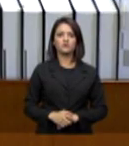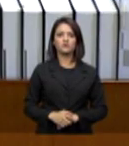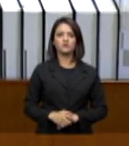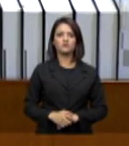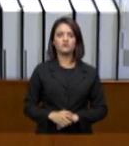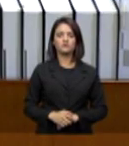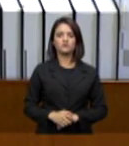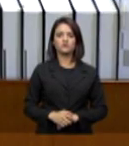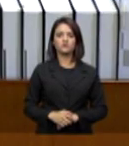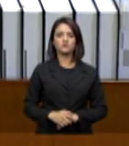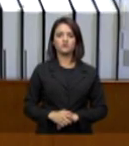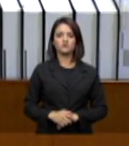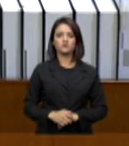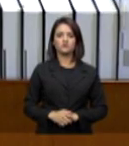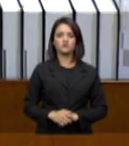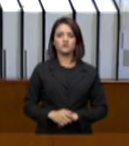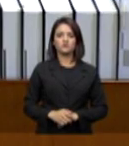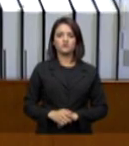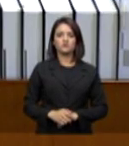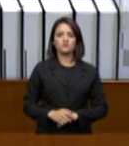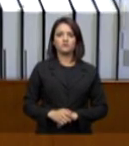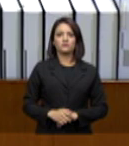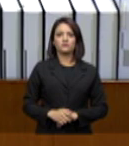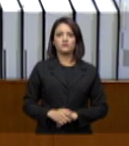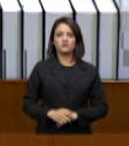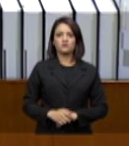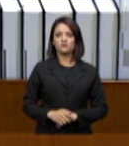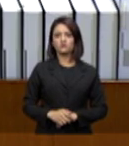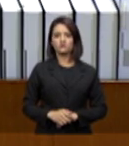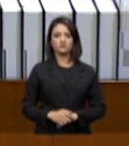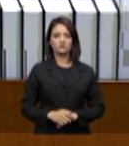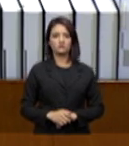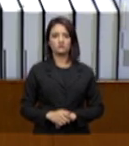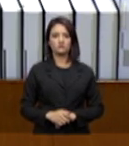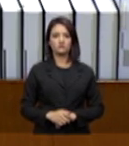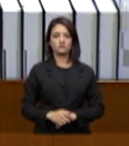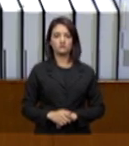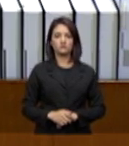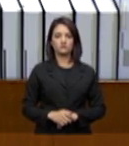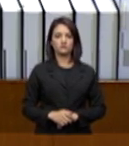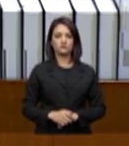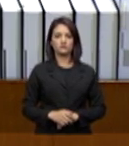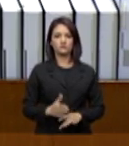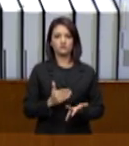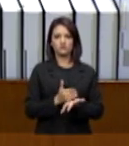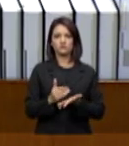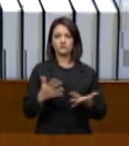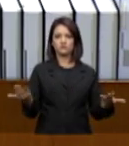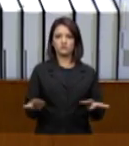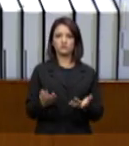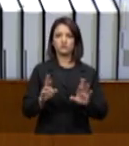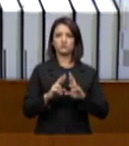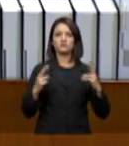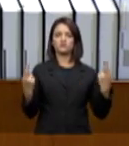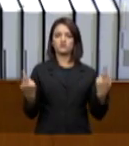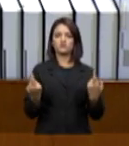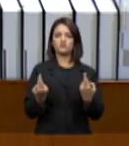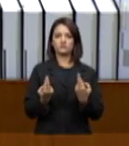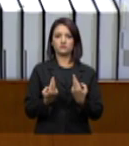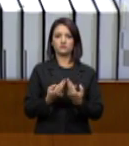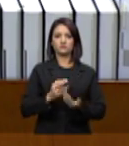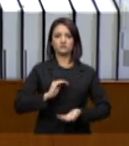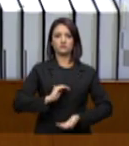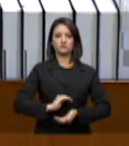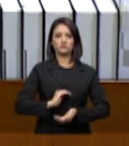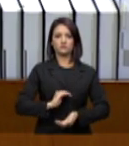ministros ao iniciar essa sessão judicional ordinária do supremo tribunal federal